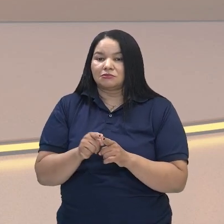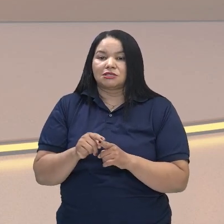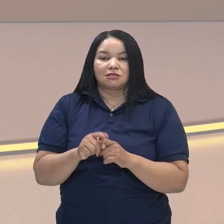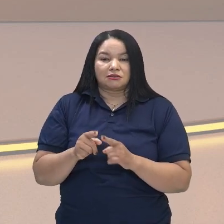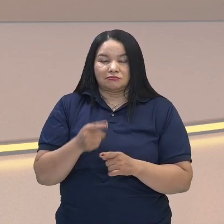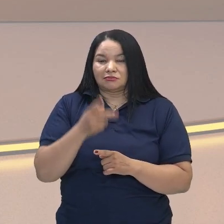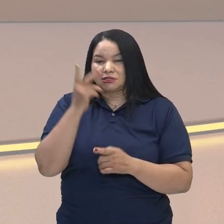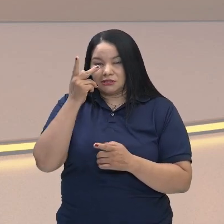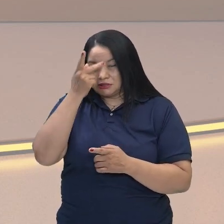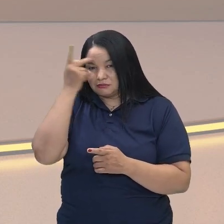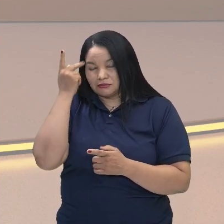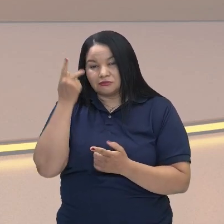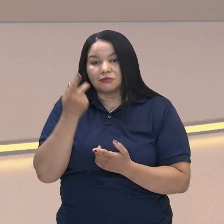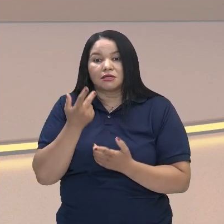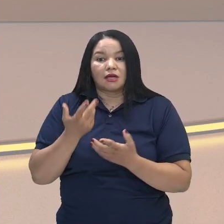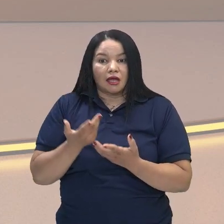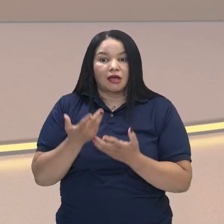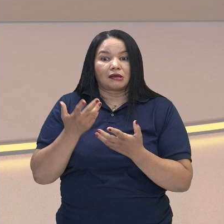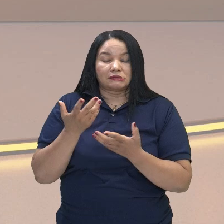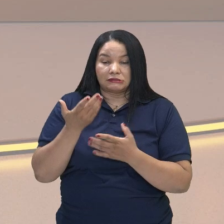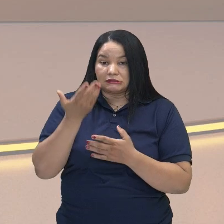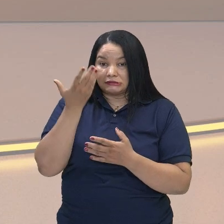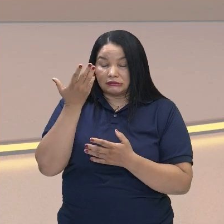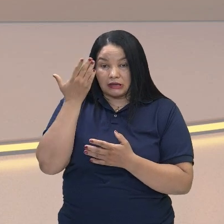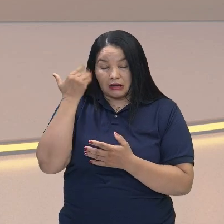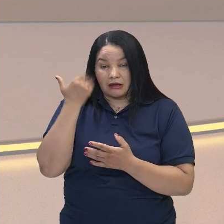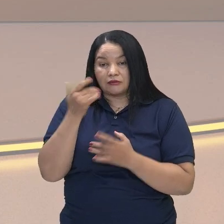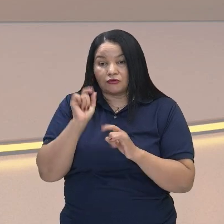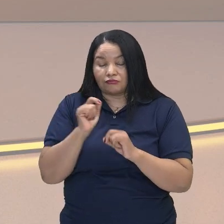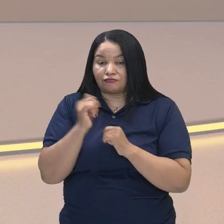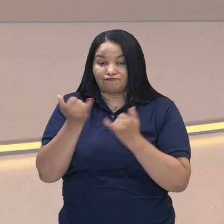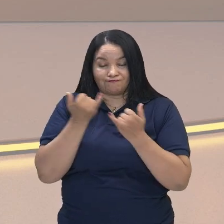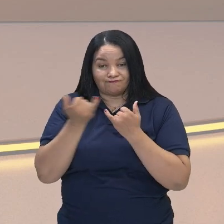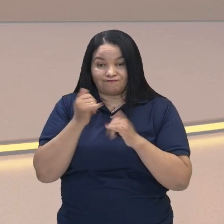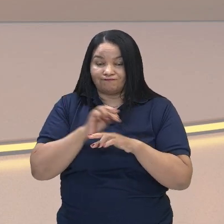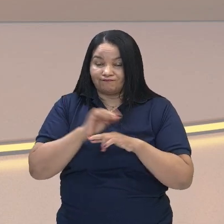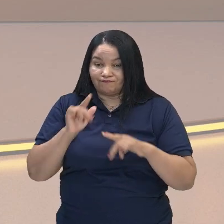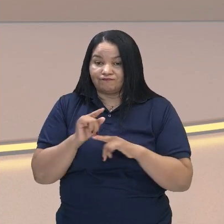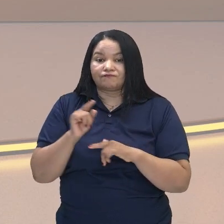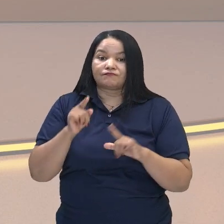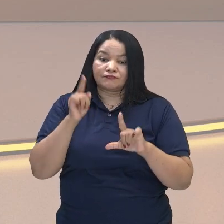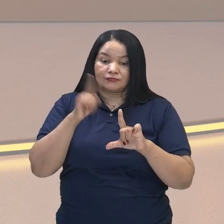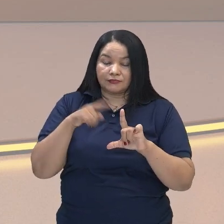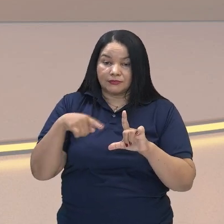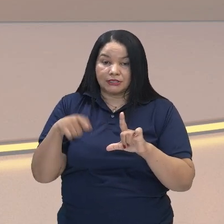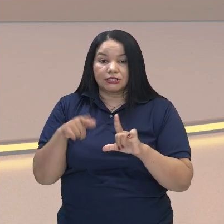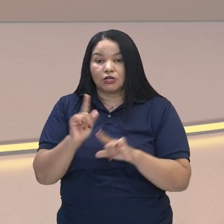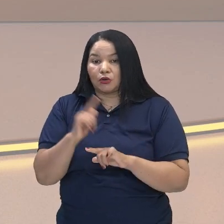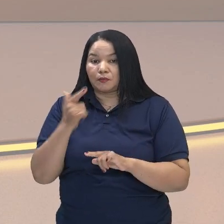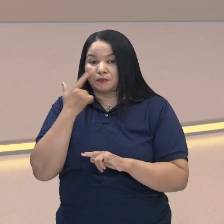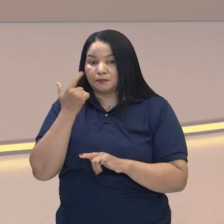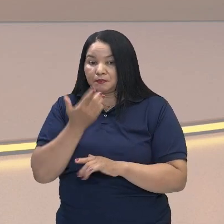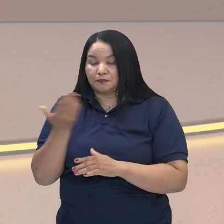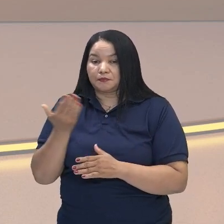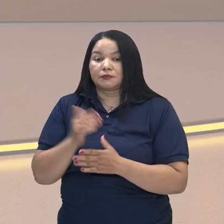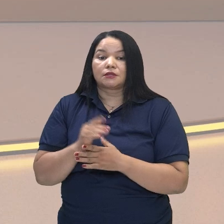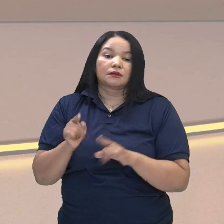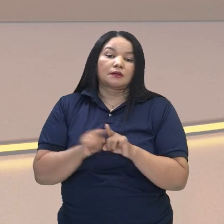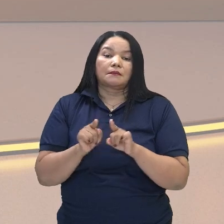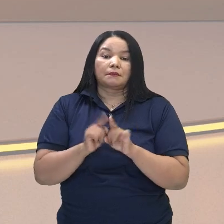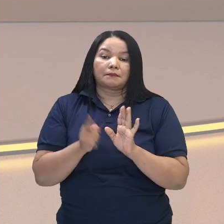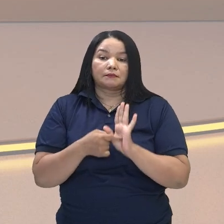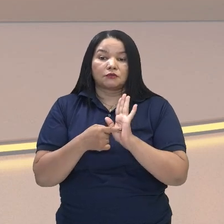tem dados, né? Então, também, né, iremos analisar um outro gráfico em que vai mostrar para a